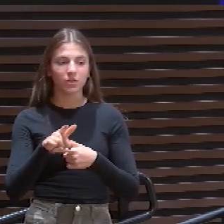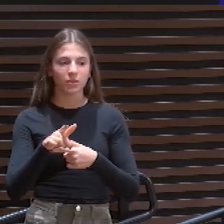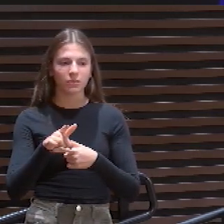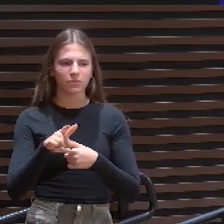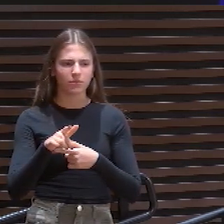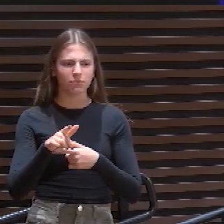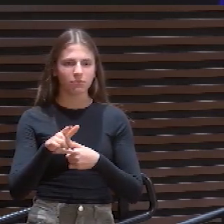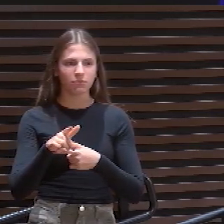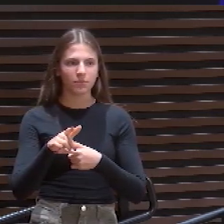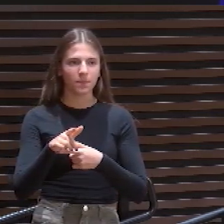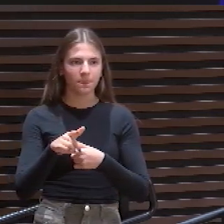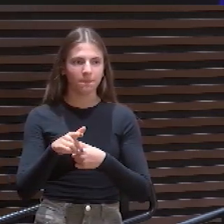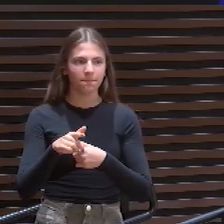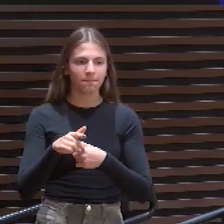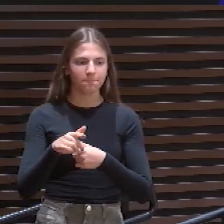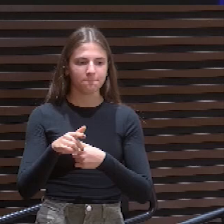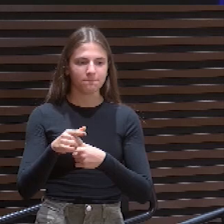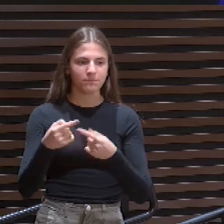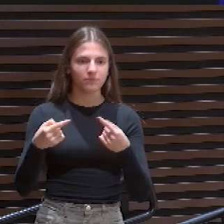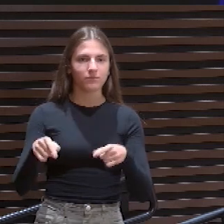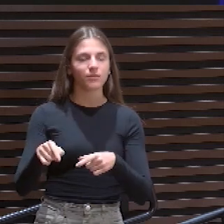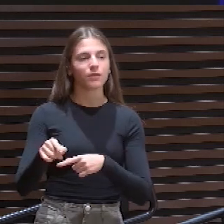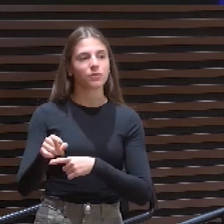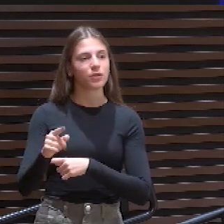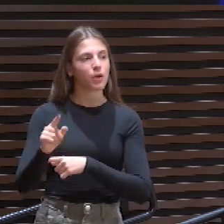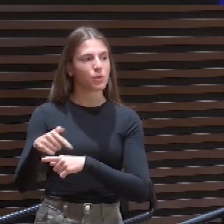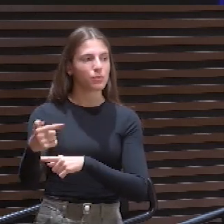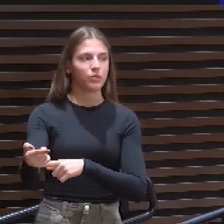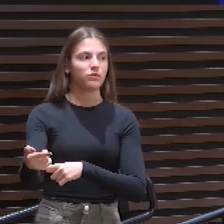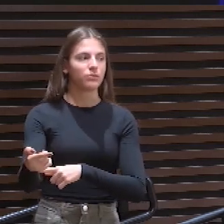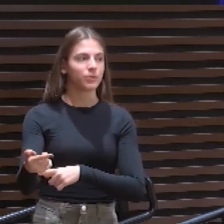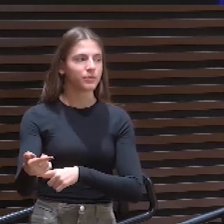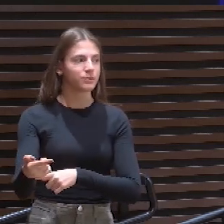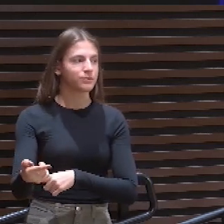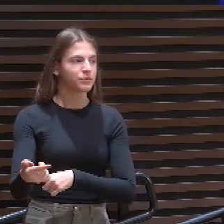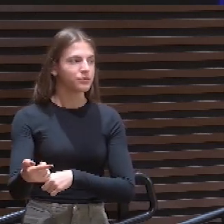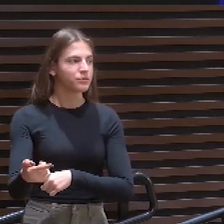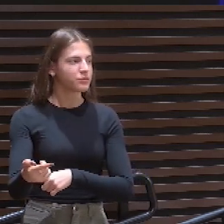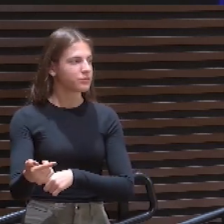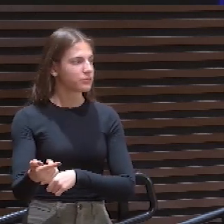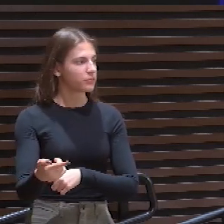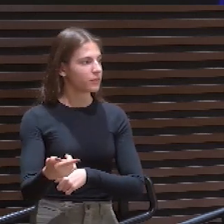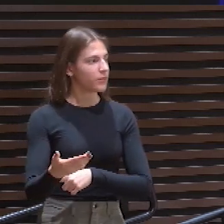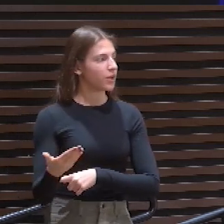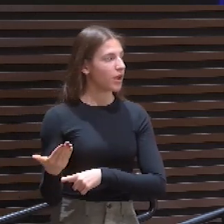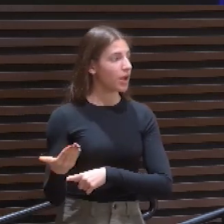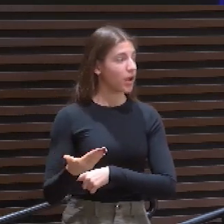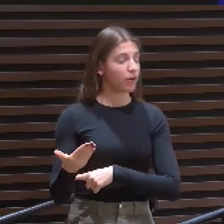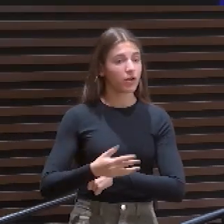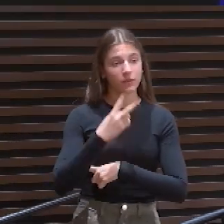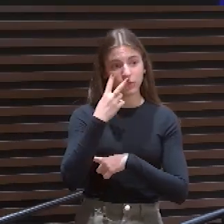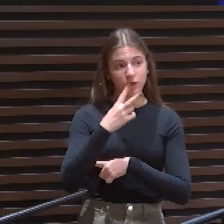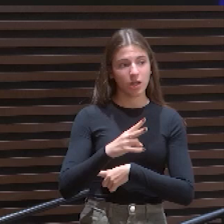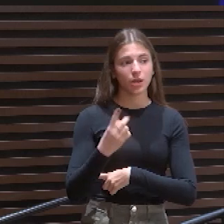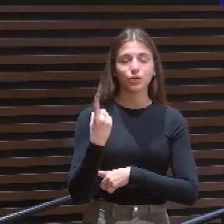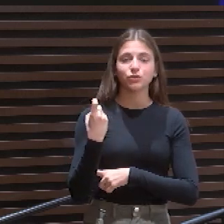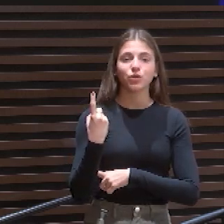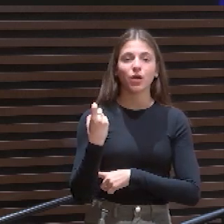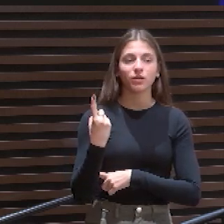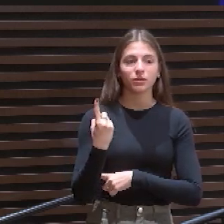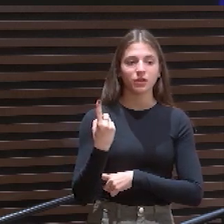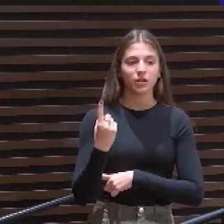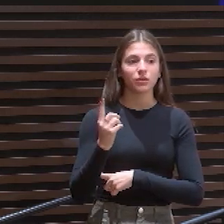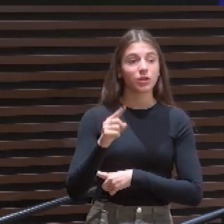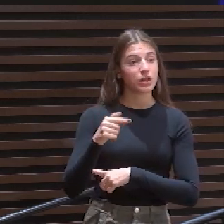Próximo. Eu vou ler novamente. Agora eu vou fazer uma leitura sozinho. Depois, quando tiverem